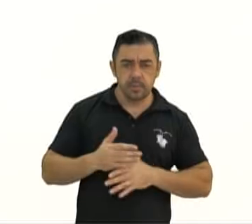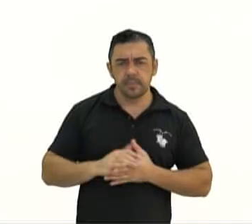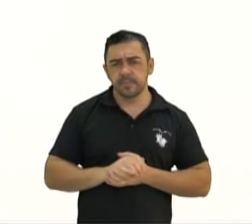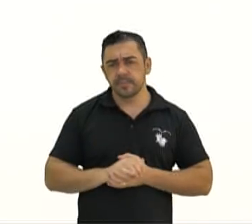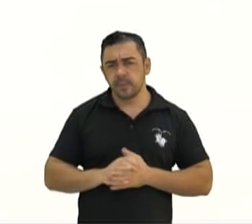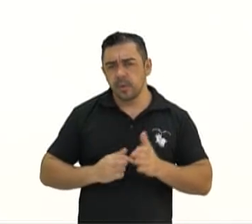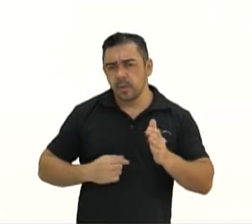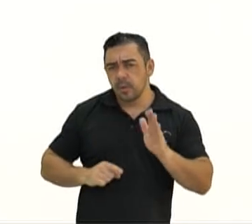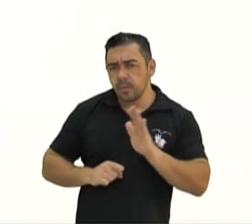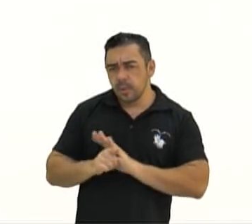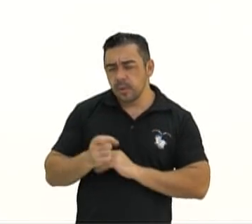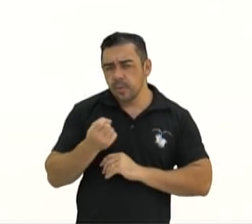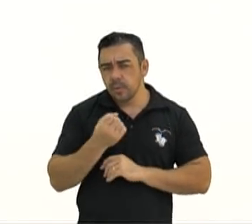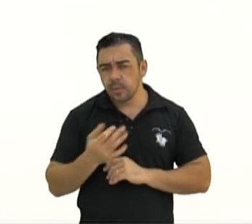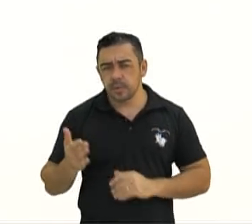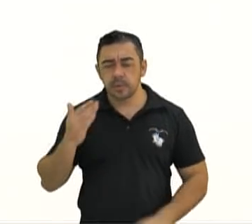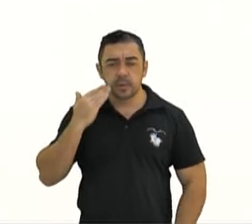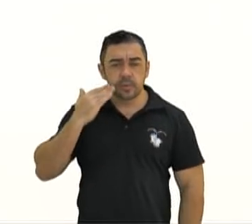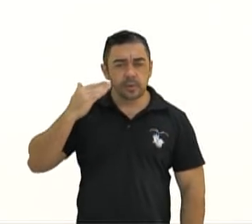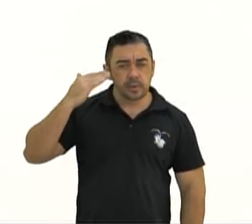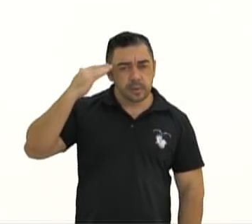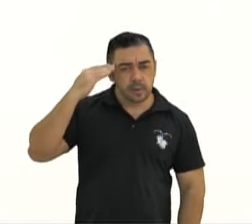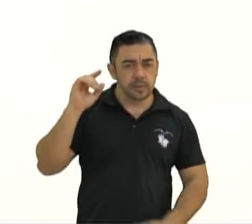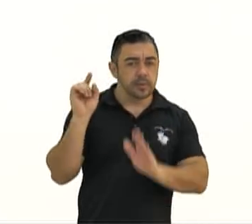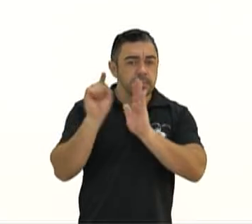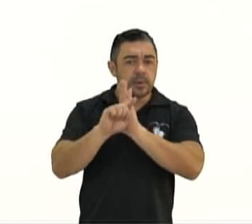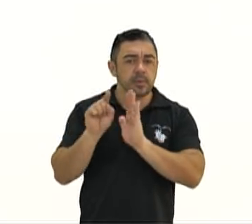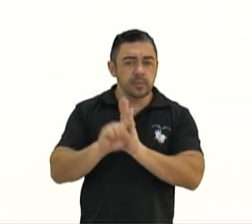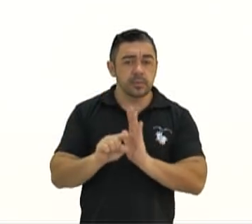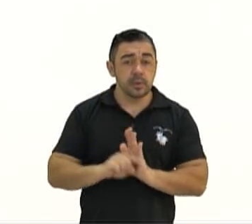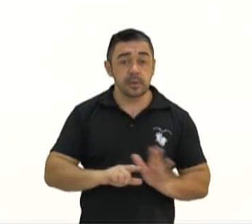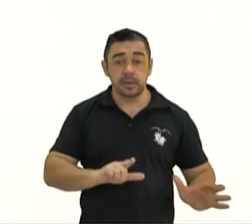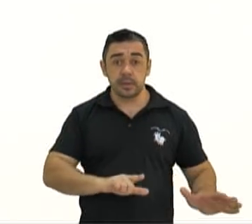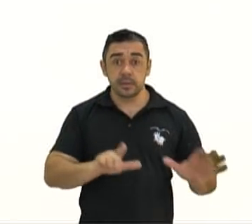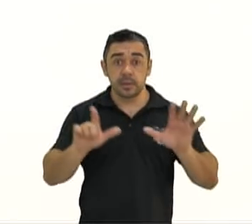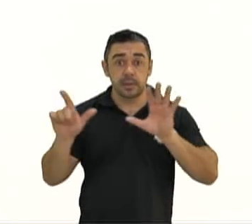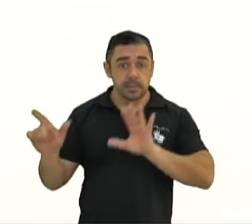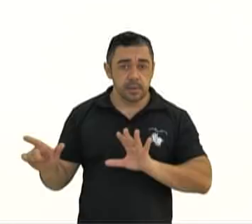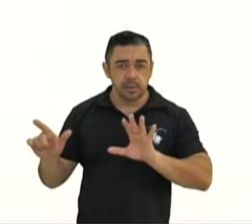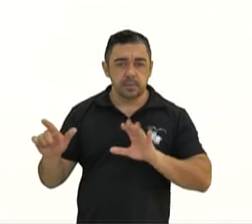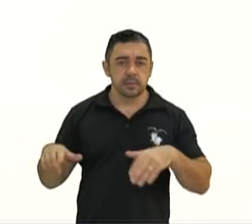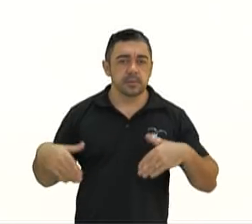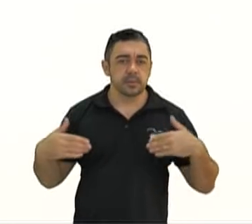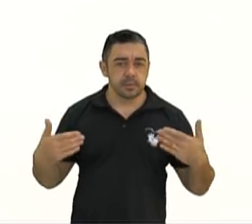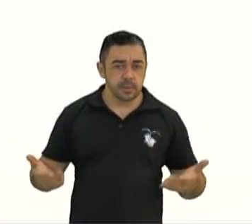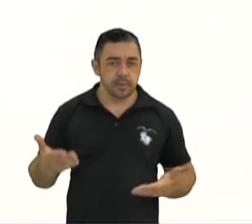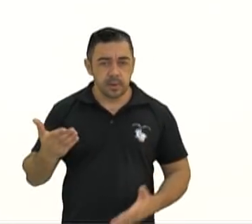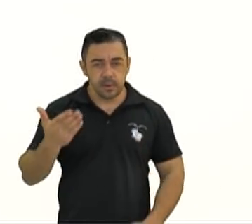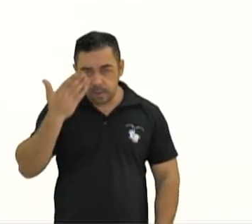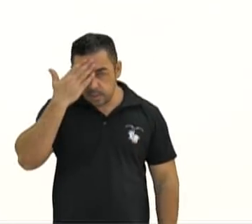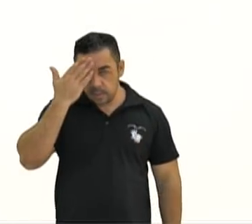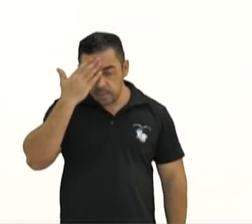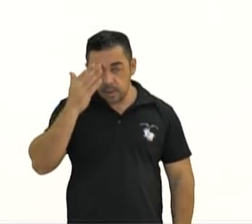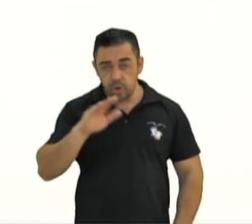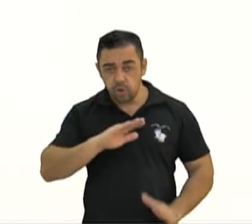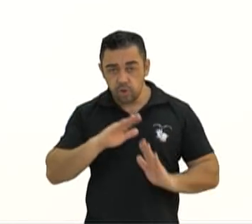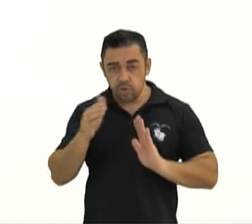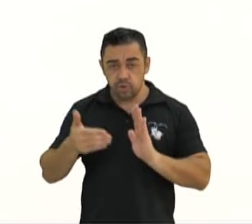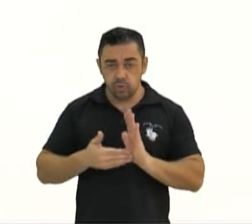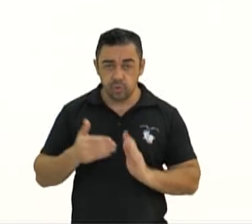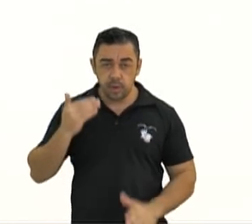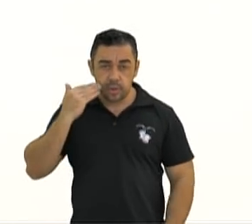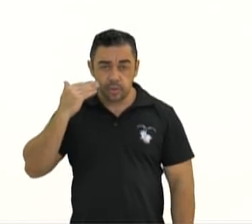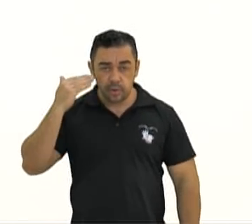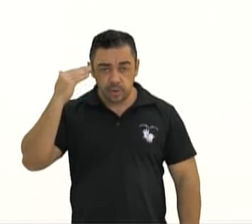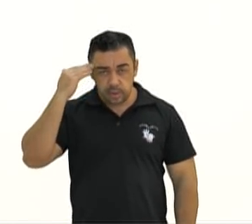a quantidade de adolescentes entrevistados ao longo da semana? Ou seja, todos esses